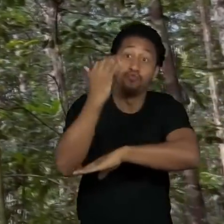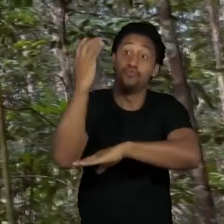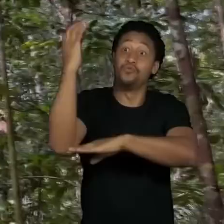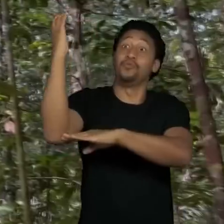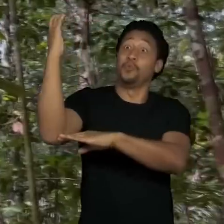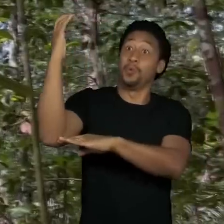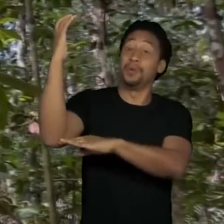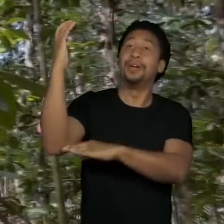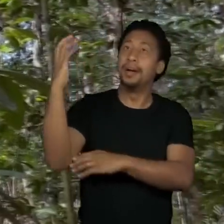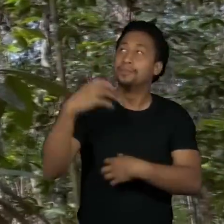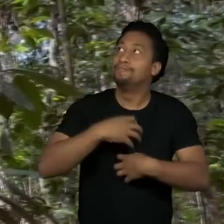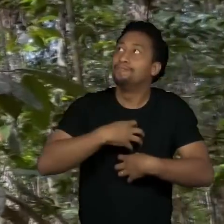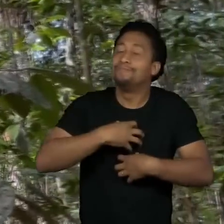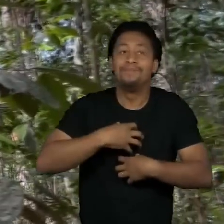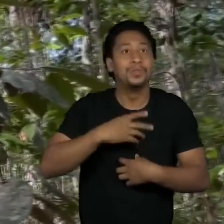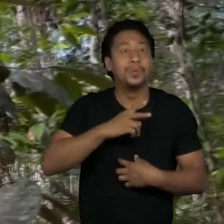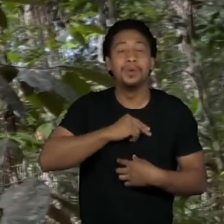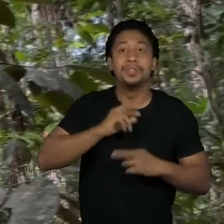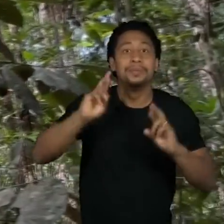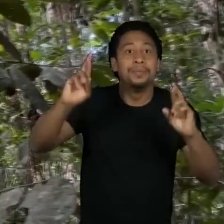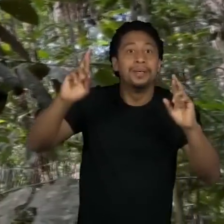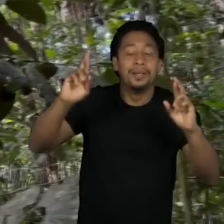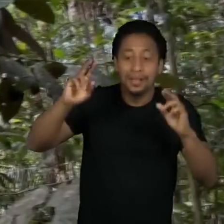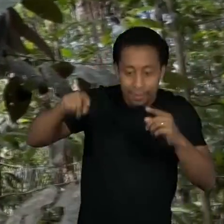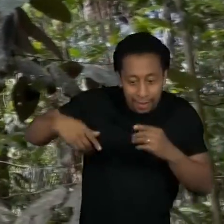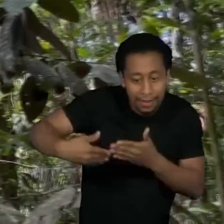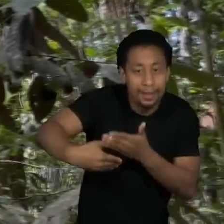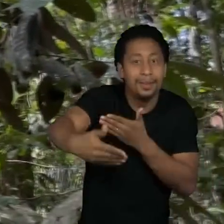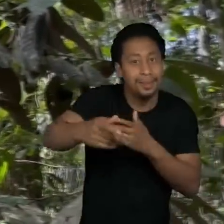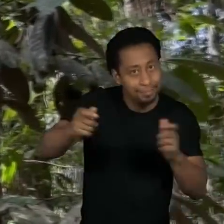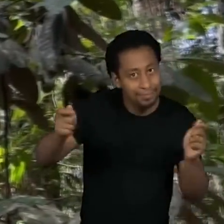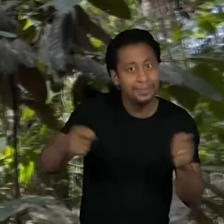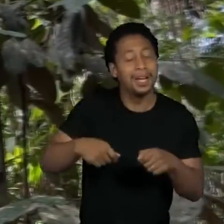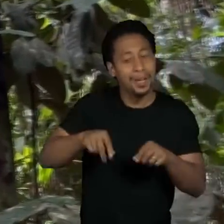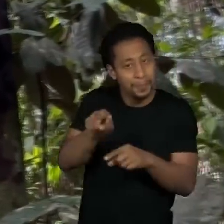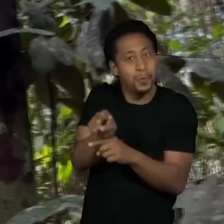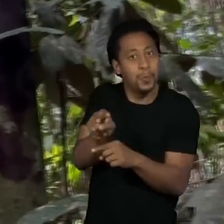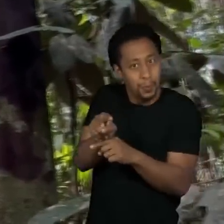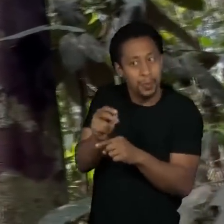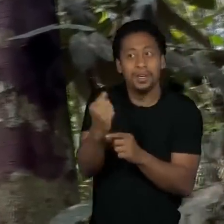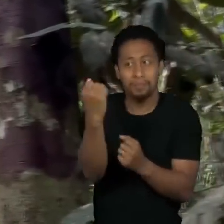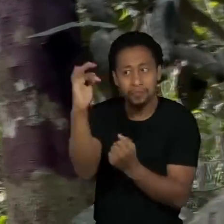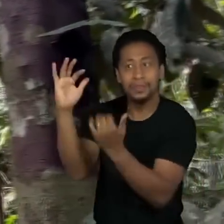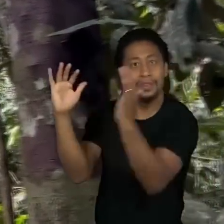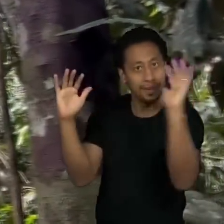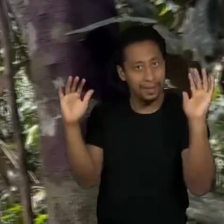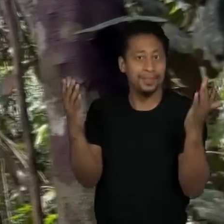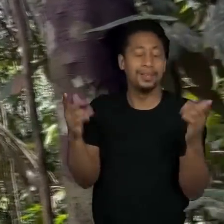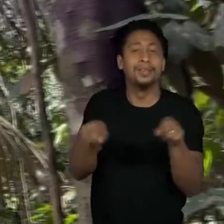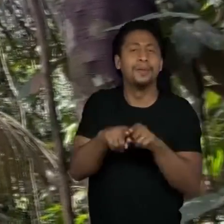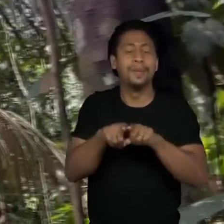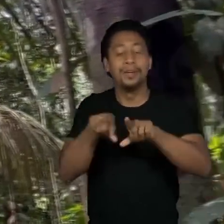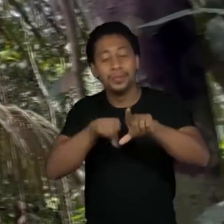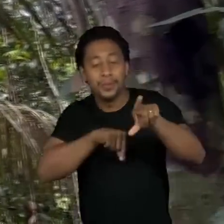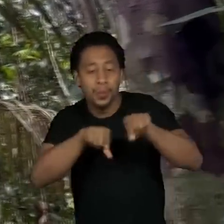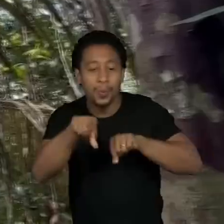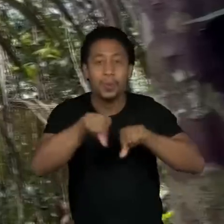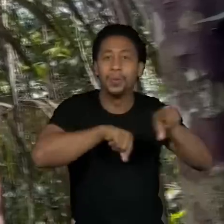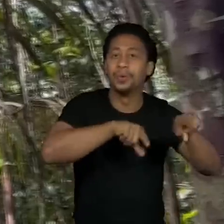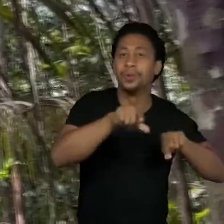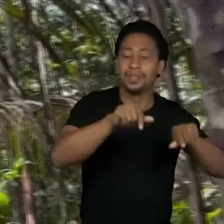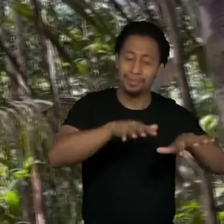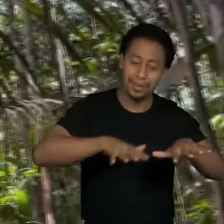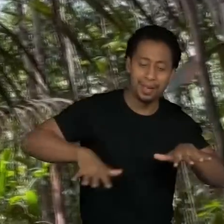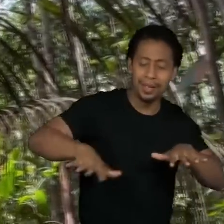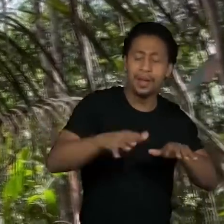ao mesmo tempo, ele também nos traz a possibilidade de desenvolver modelos alternativos de uso e ocupação do solo